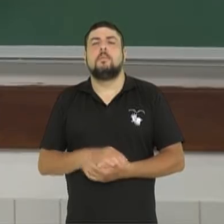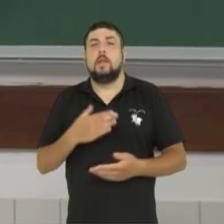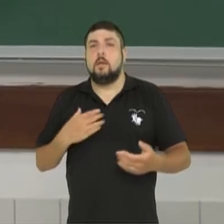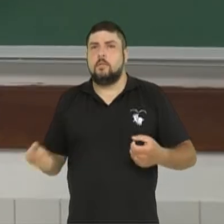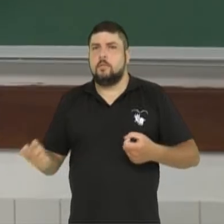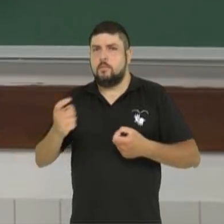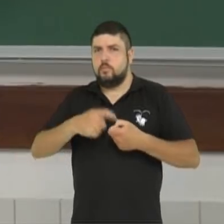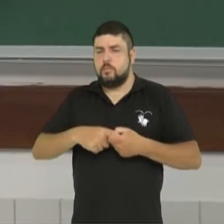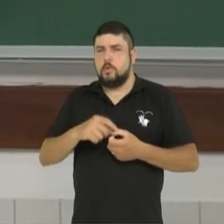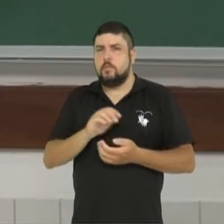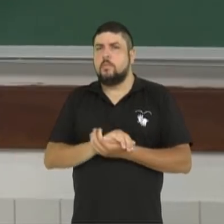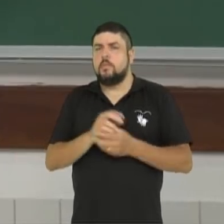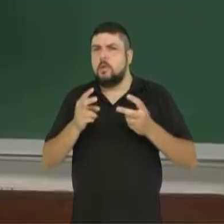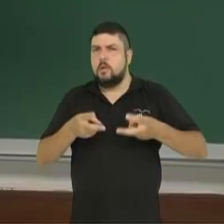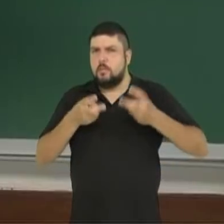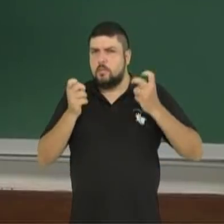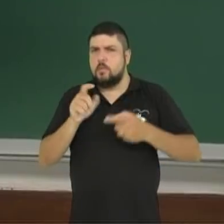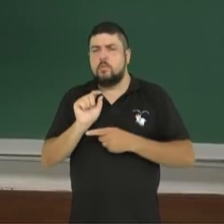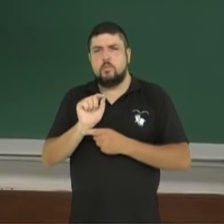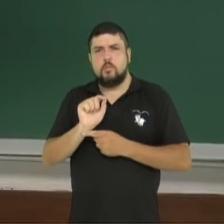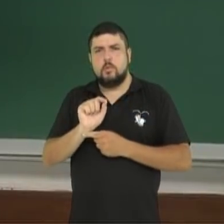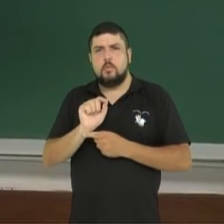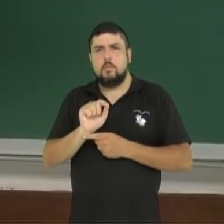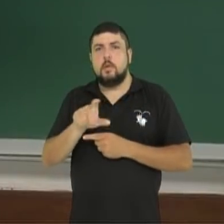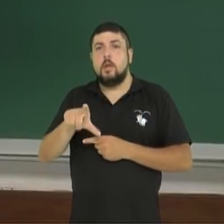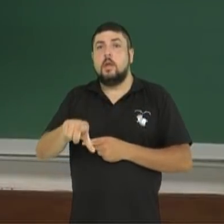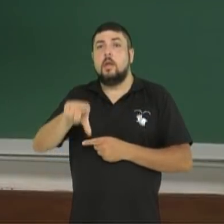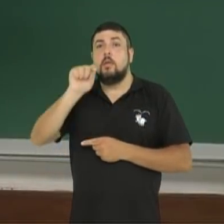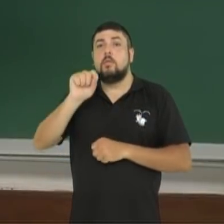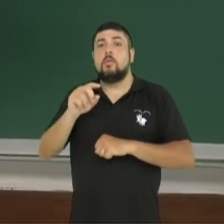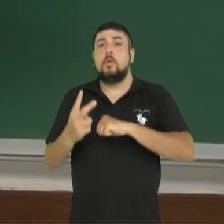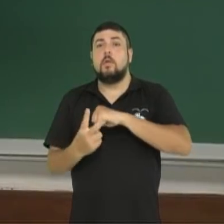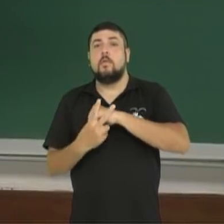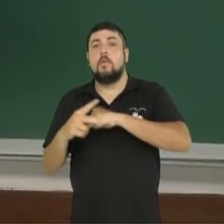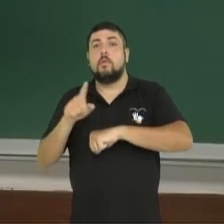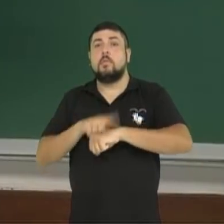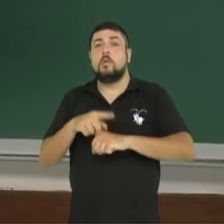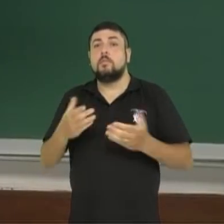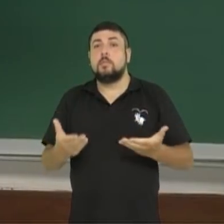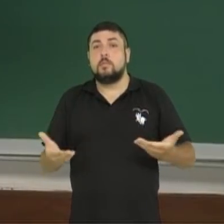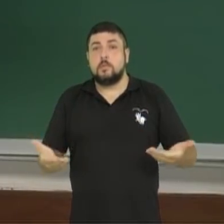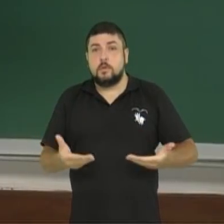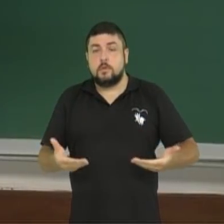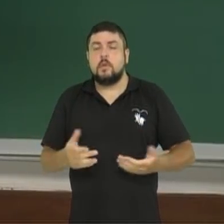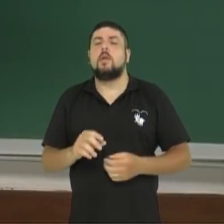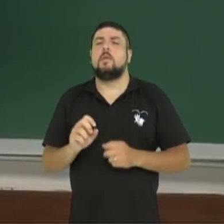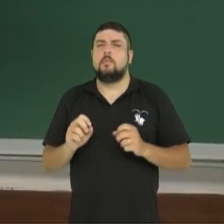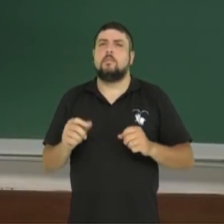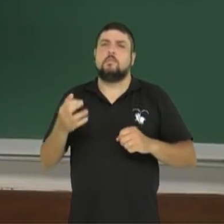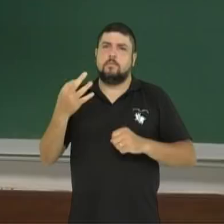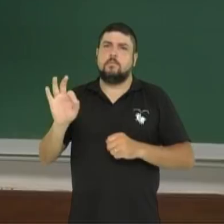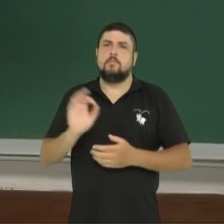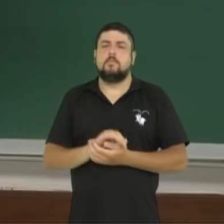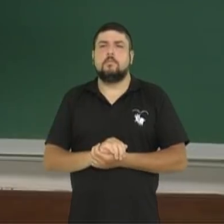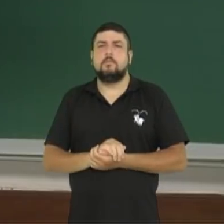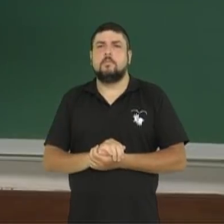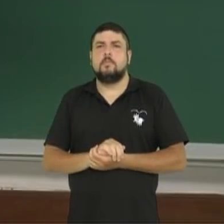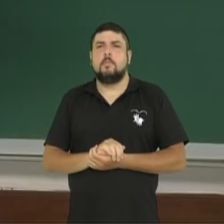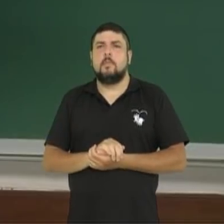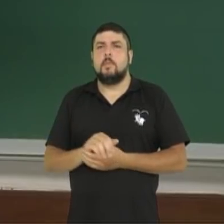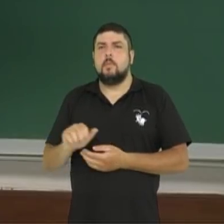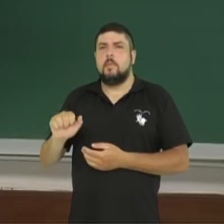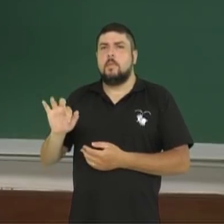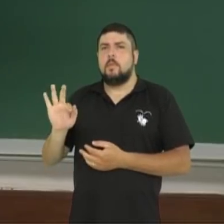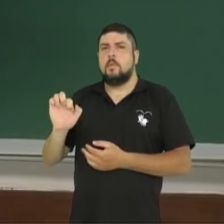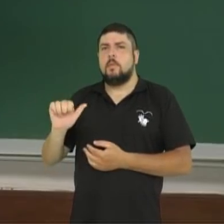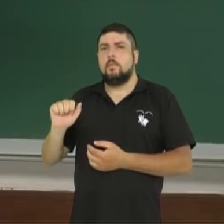Retornando então, pessoal, observem que quem assinalou ali presente do indicativo acertou, né? Então eu tenho ali os afegãos, por exemplo, que